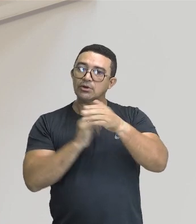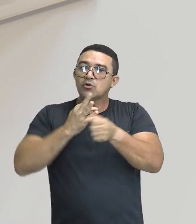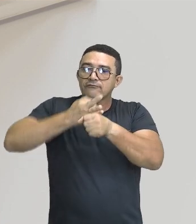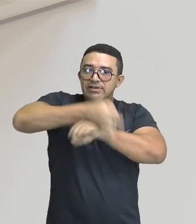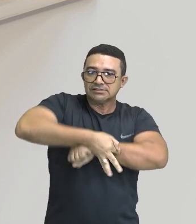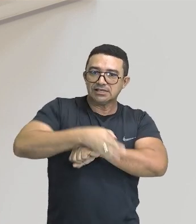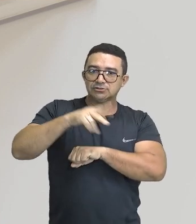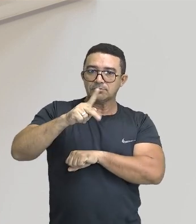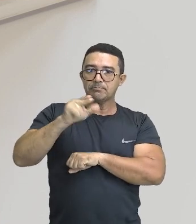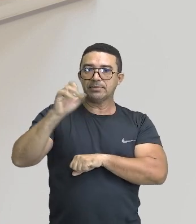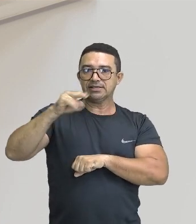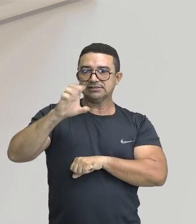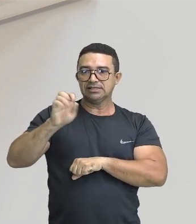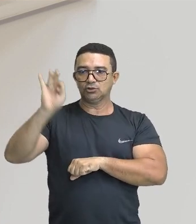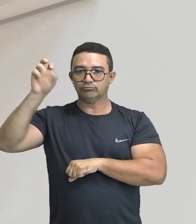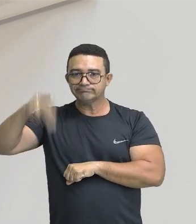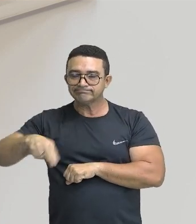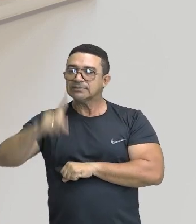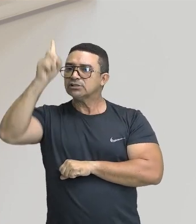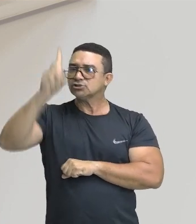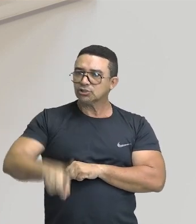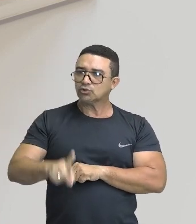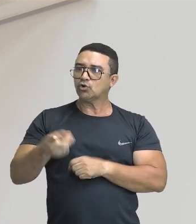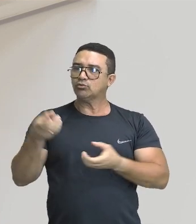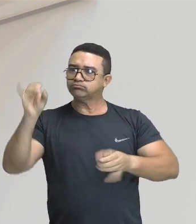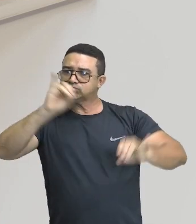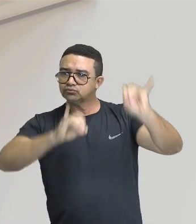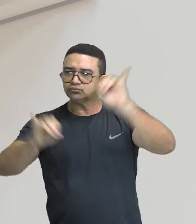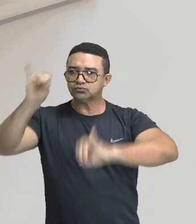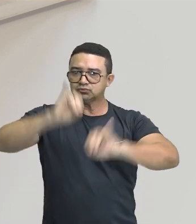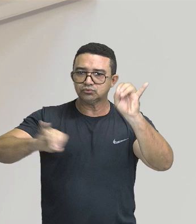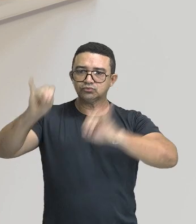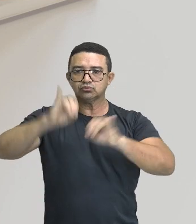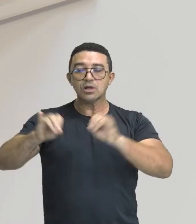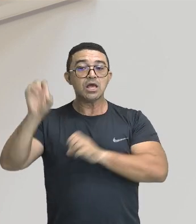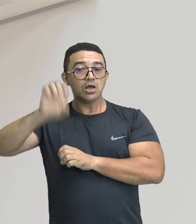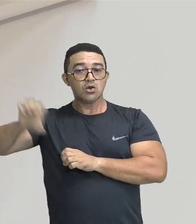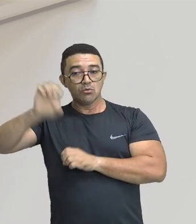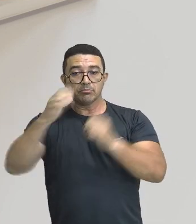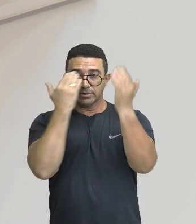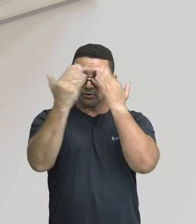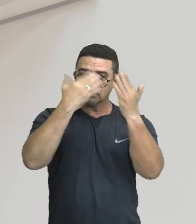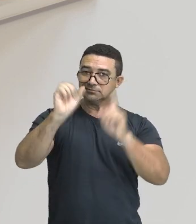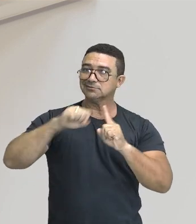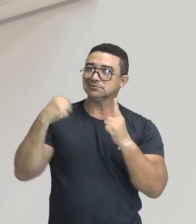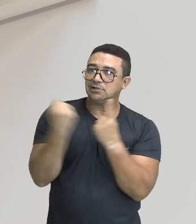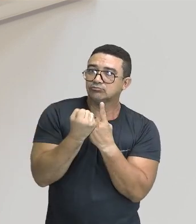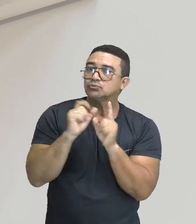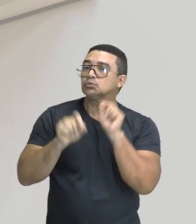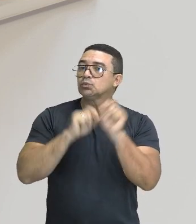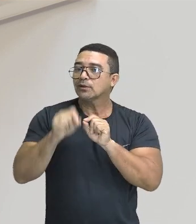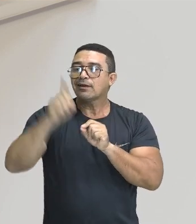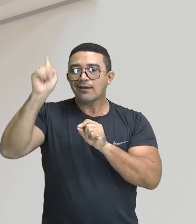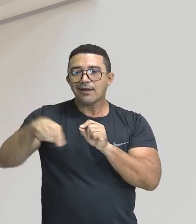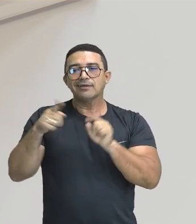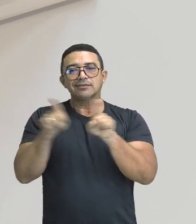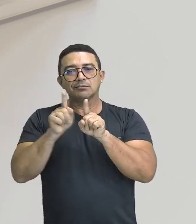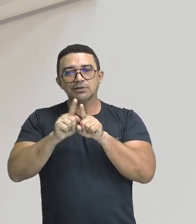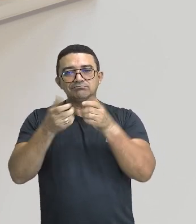de Princeton. Foi diretor do Laboratório Europeu de Psicologia Social, do qual foi um dos cofundadores